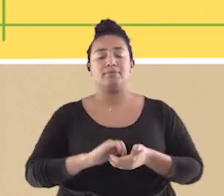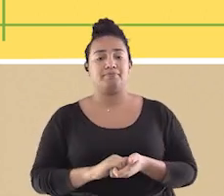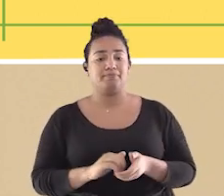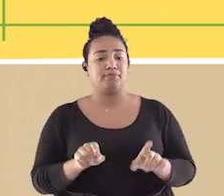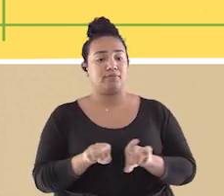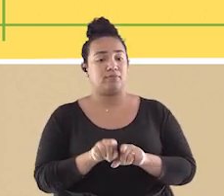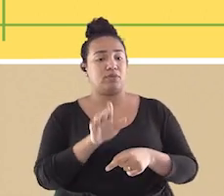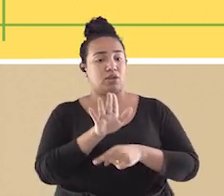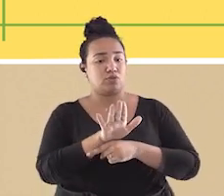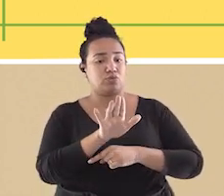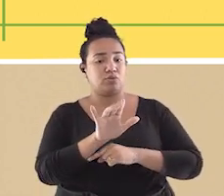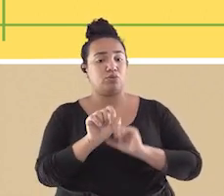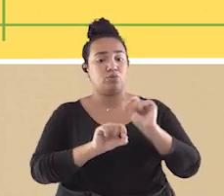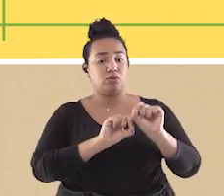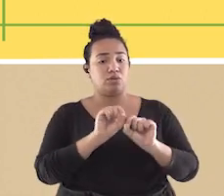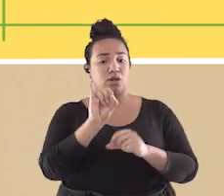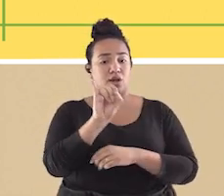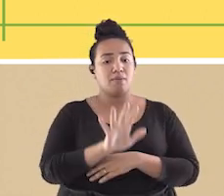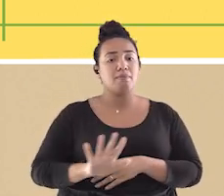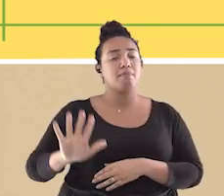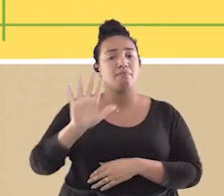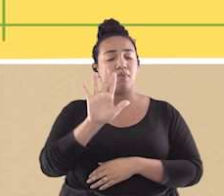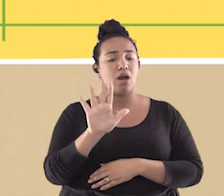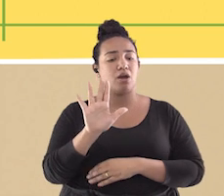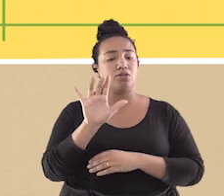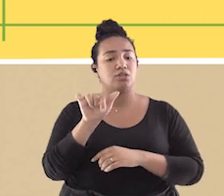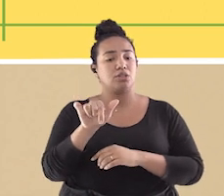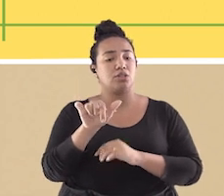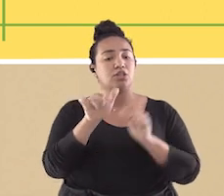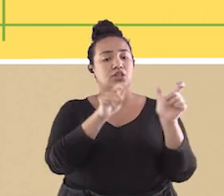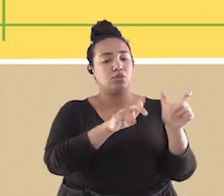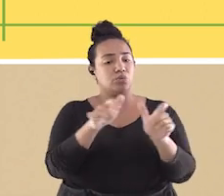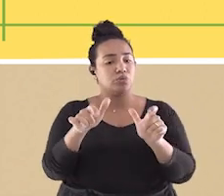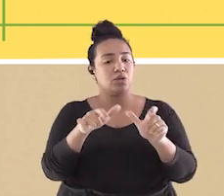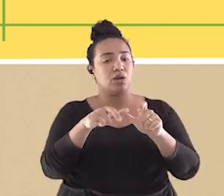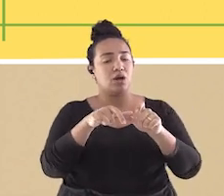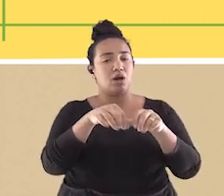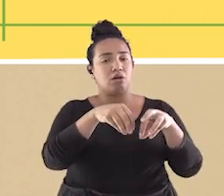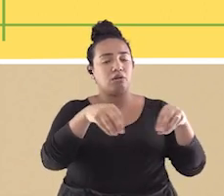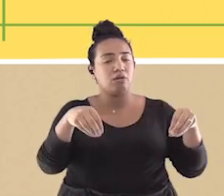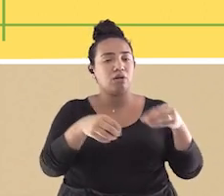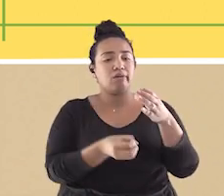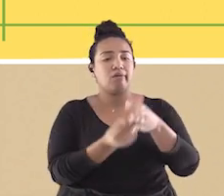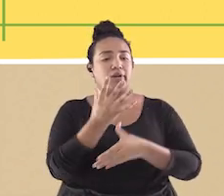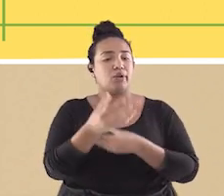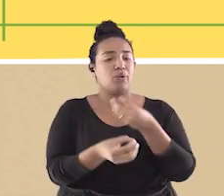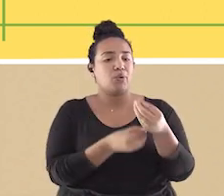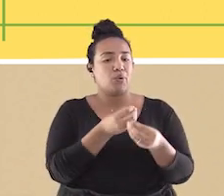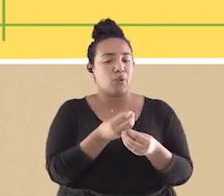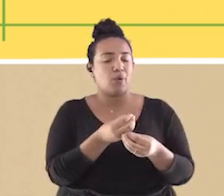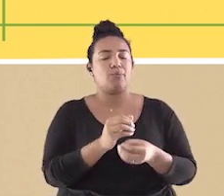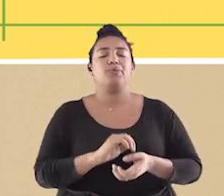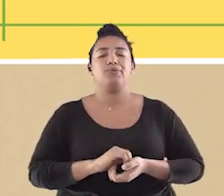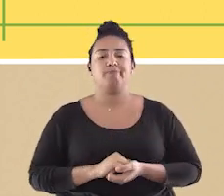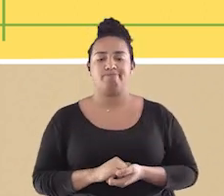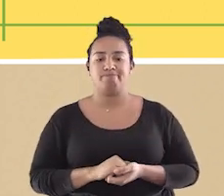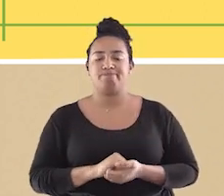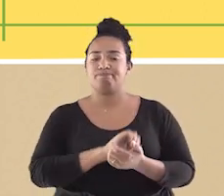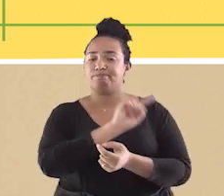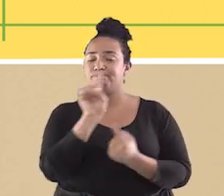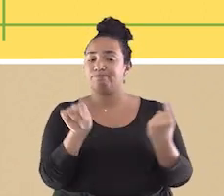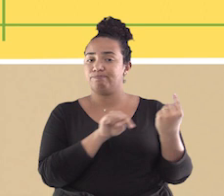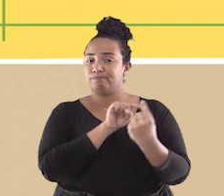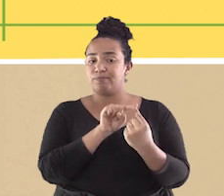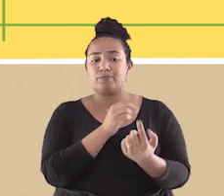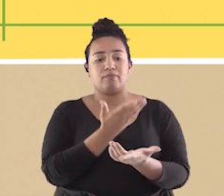diversidade, favorecendo a compreensão de como as paisagens, os lugares e os territórios se constroem.